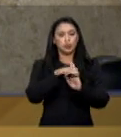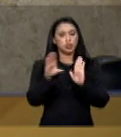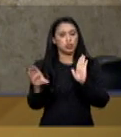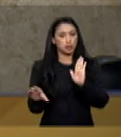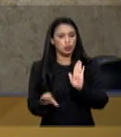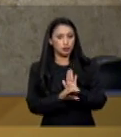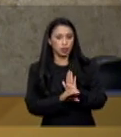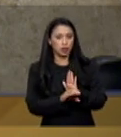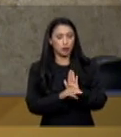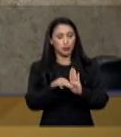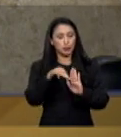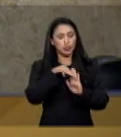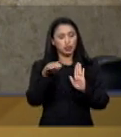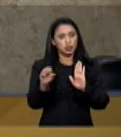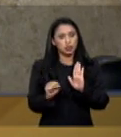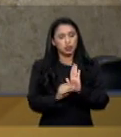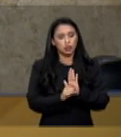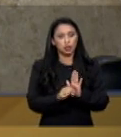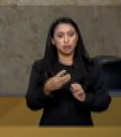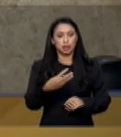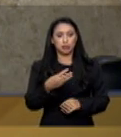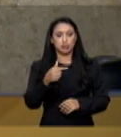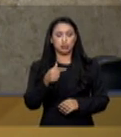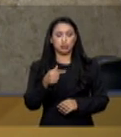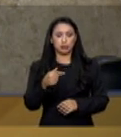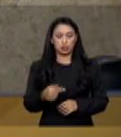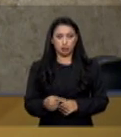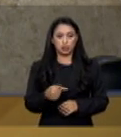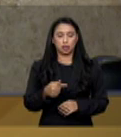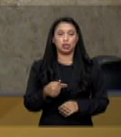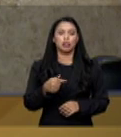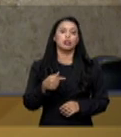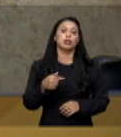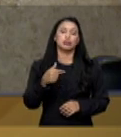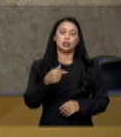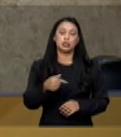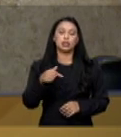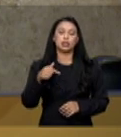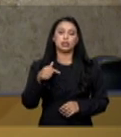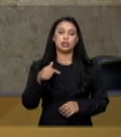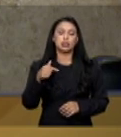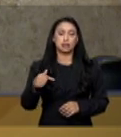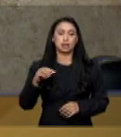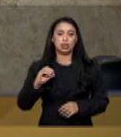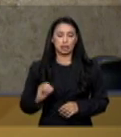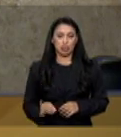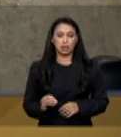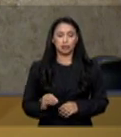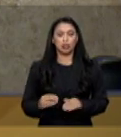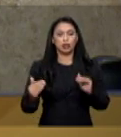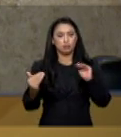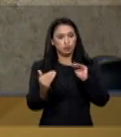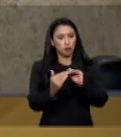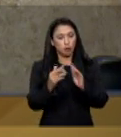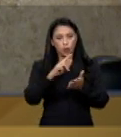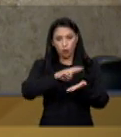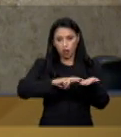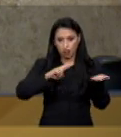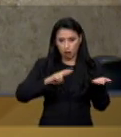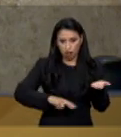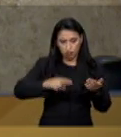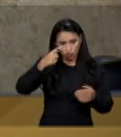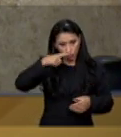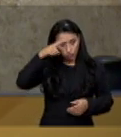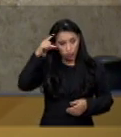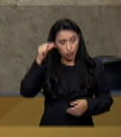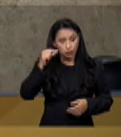cautelar, no mandato de segurança 37, 770, 760, nos termos do voto do relator, vencido